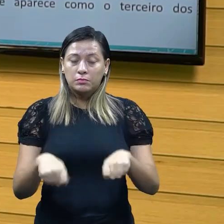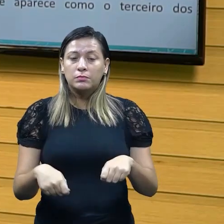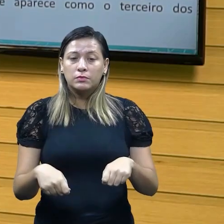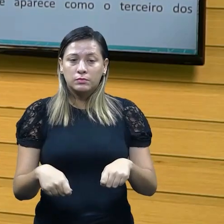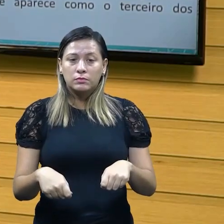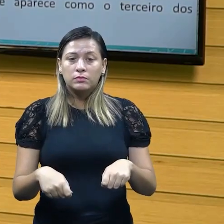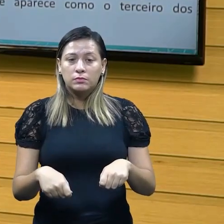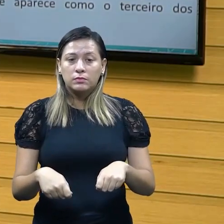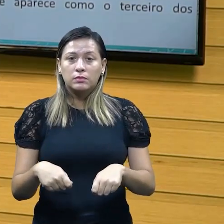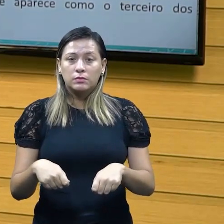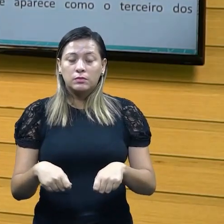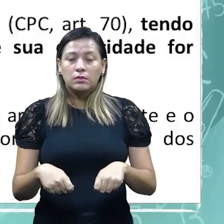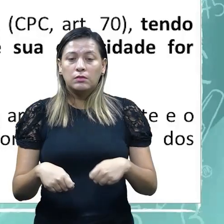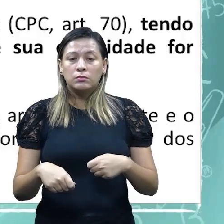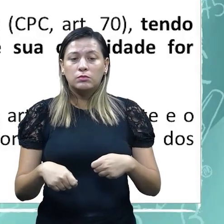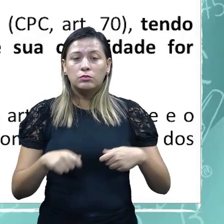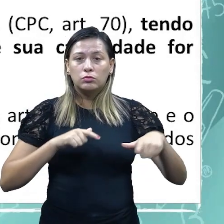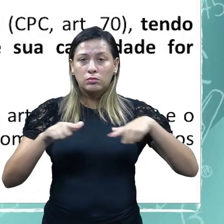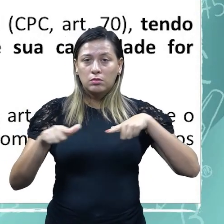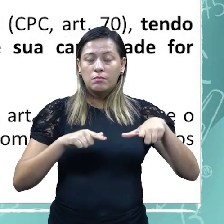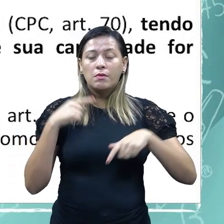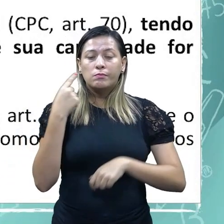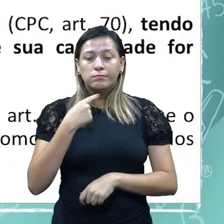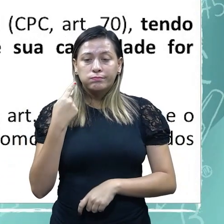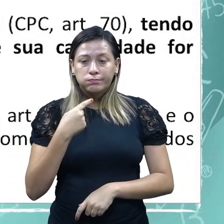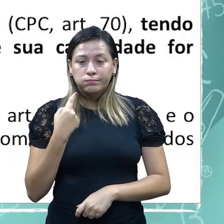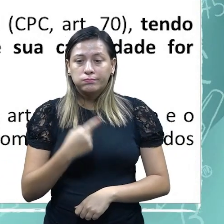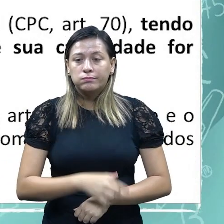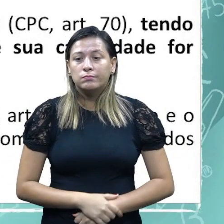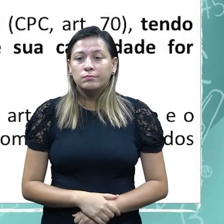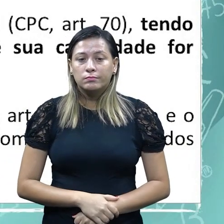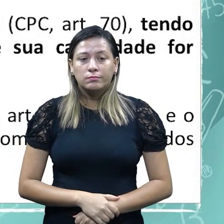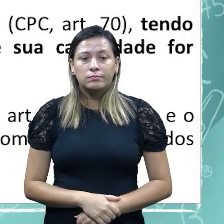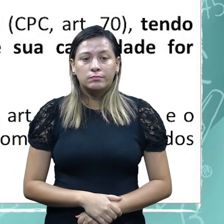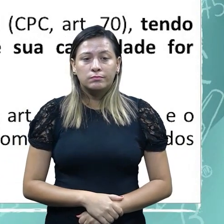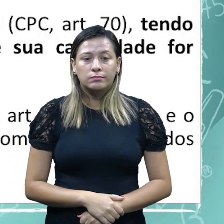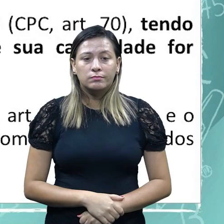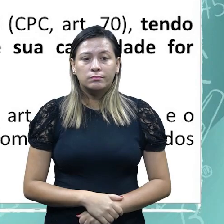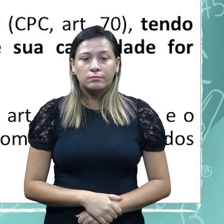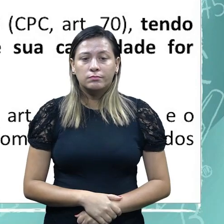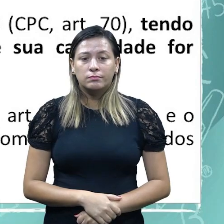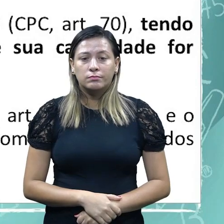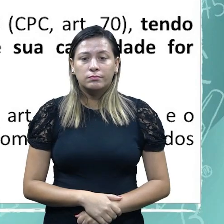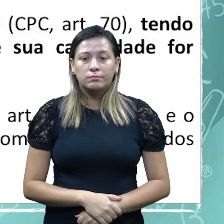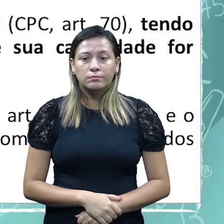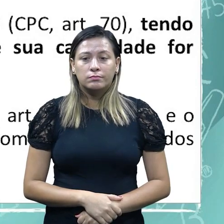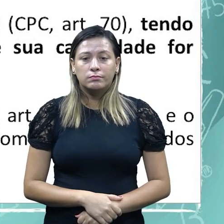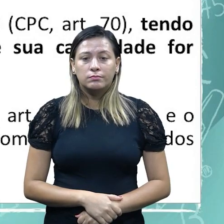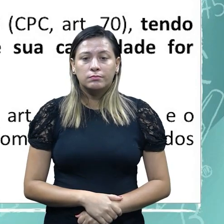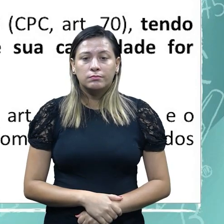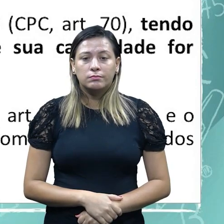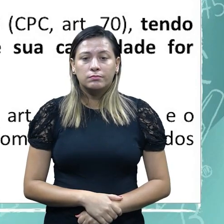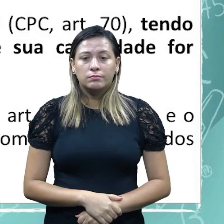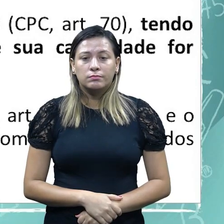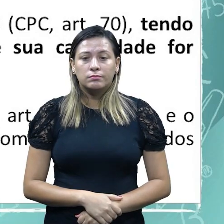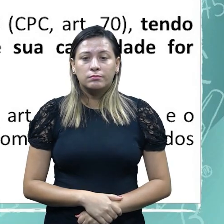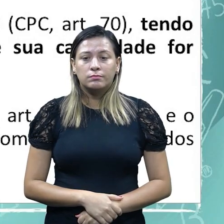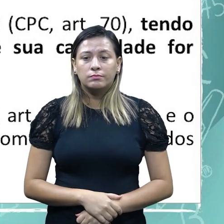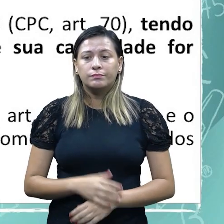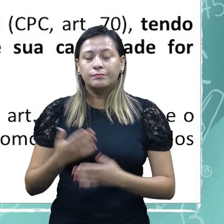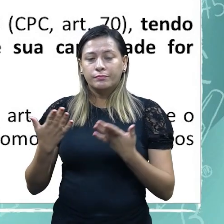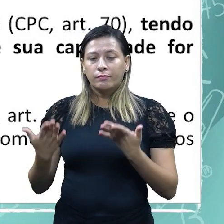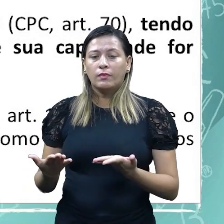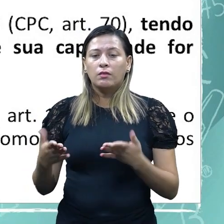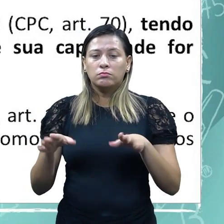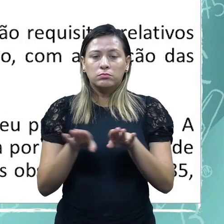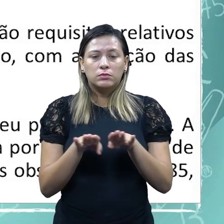de advogar, tá? A parte terceira adquire a capacidade postulatória, que aparece como terceiro pressuposto aqui